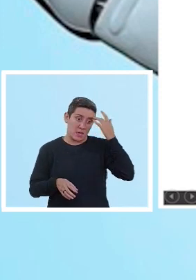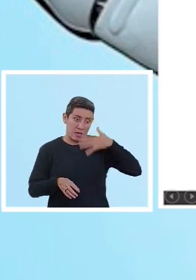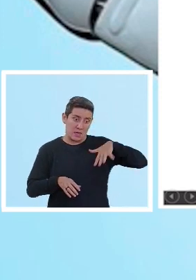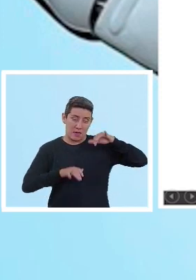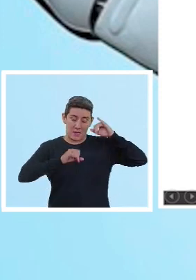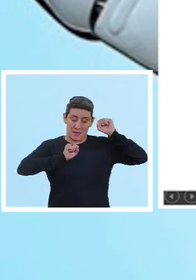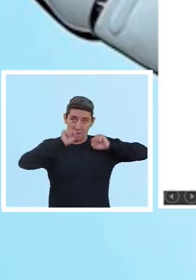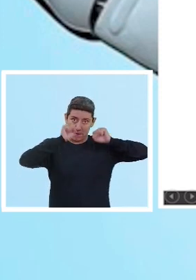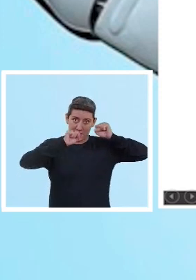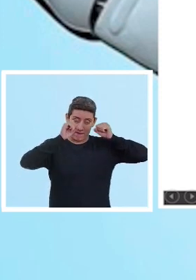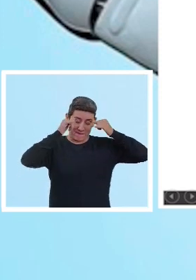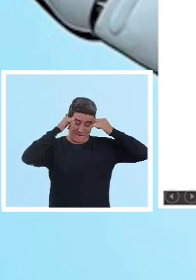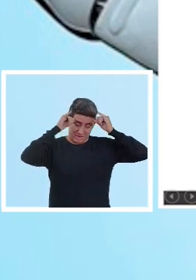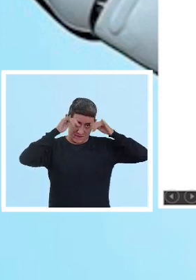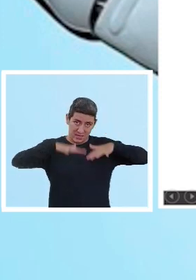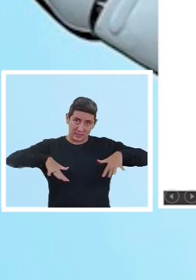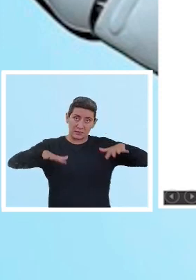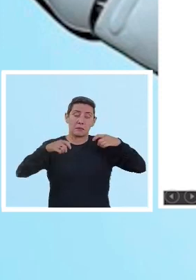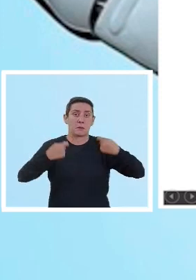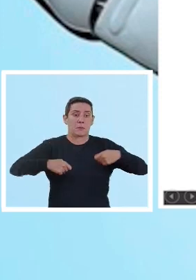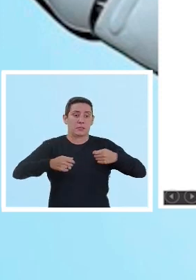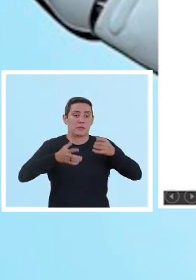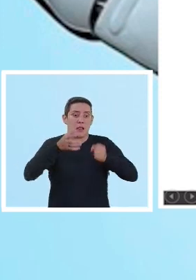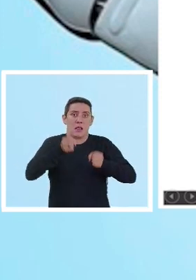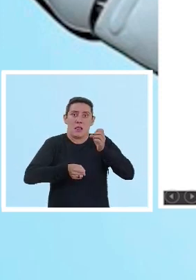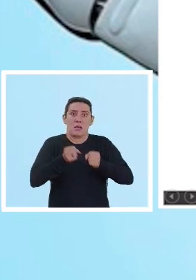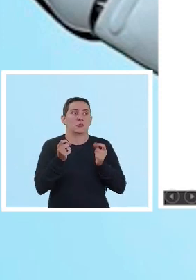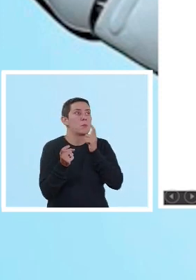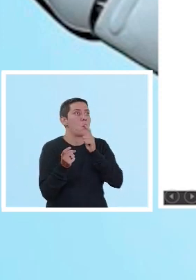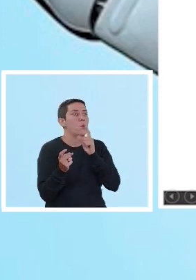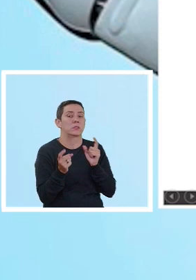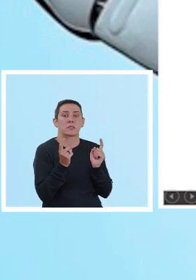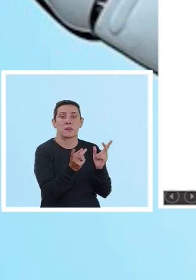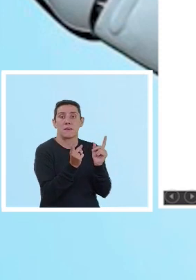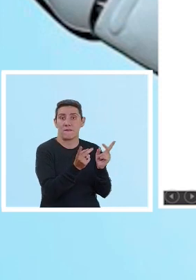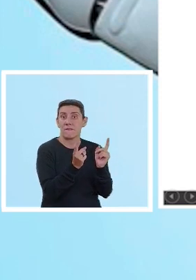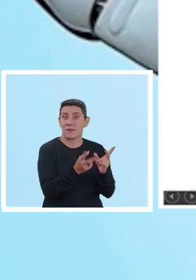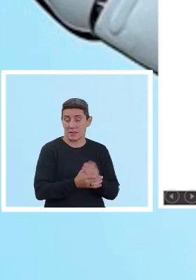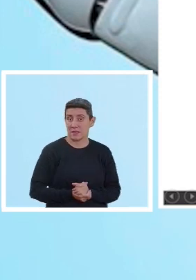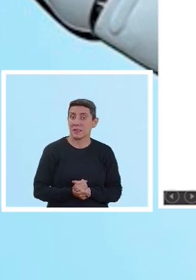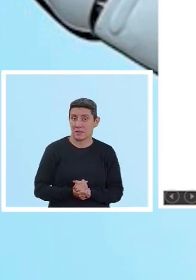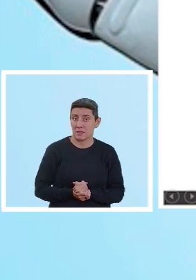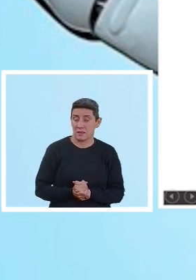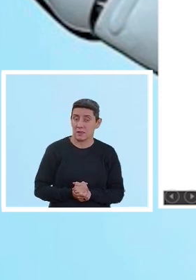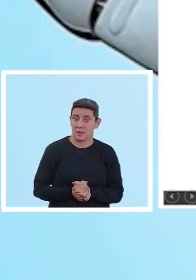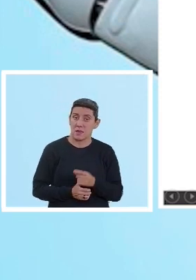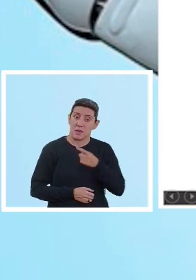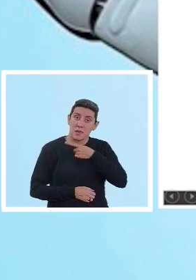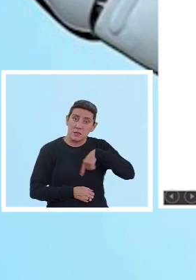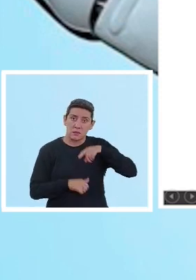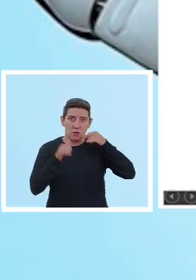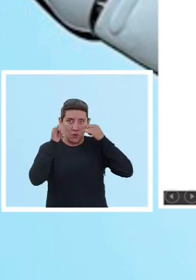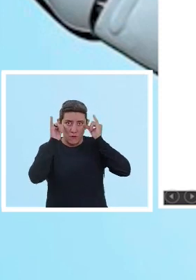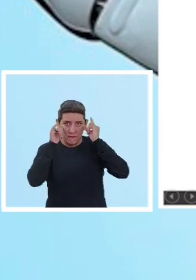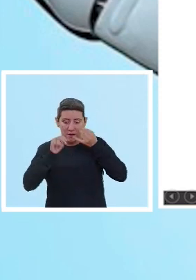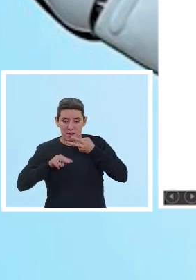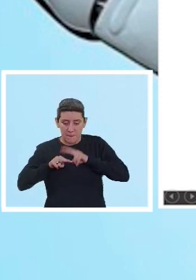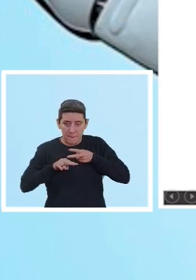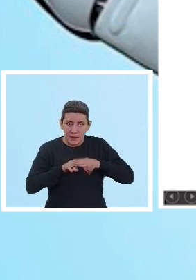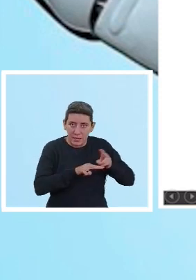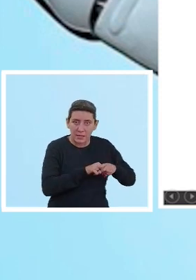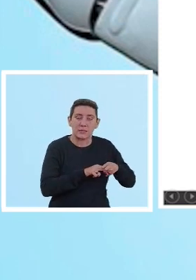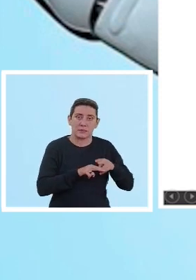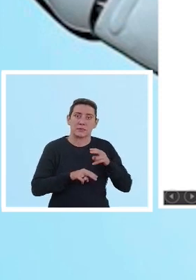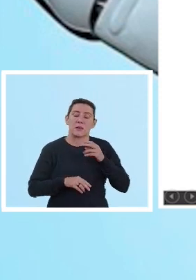leite em média essas vacas elas vêm tratadas em regime de confinamento com ração elas eram